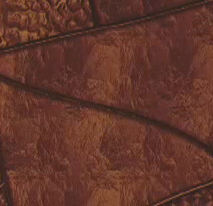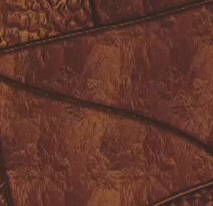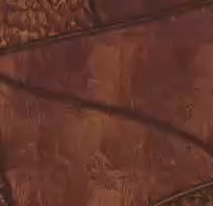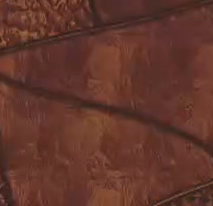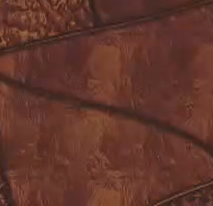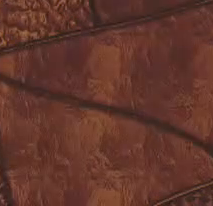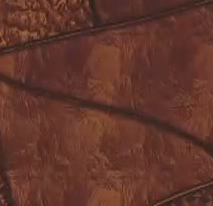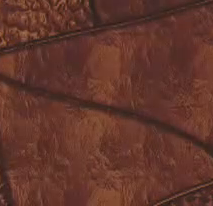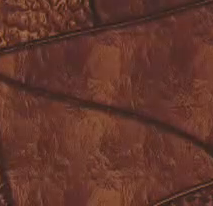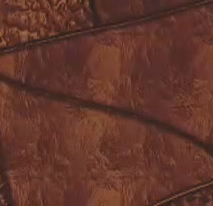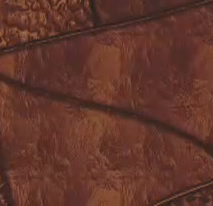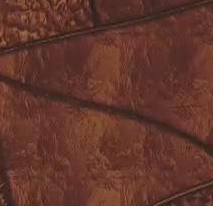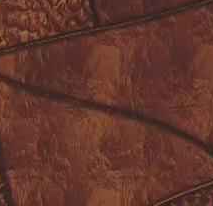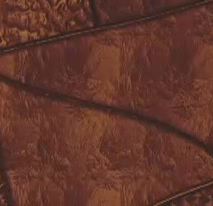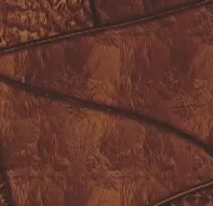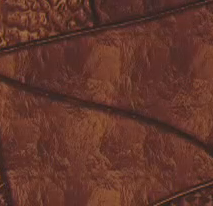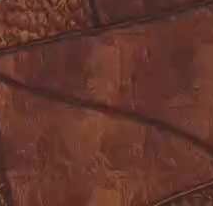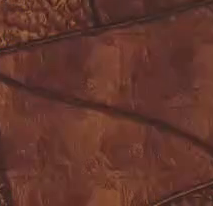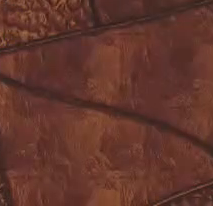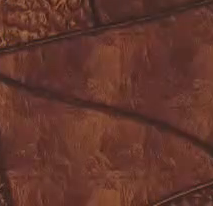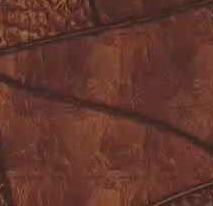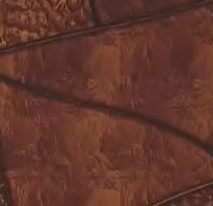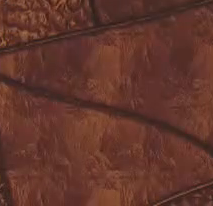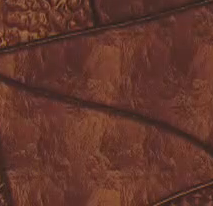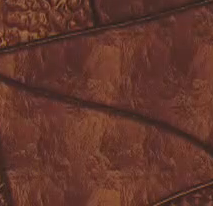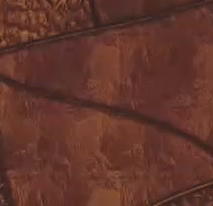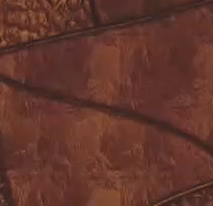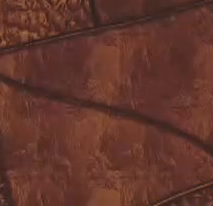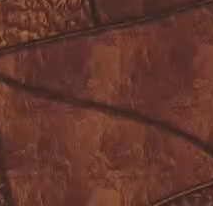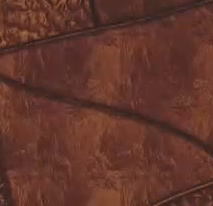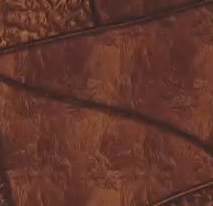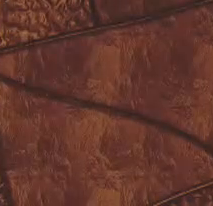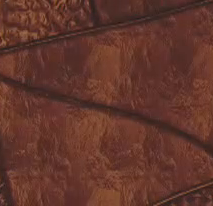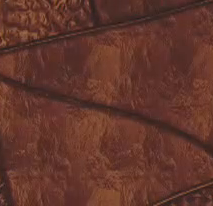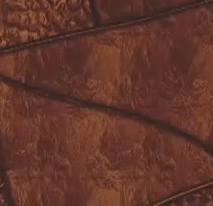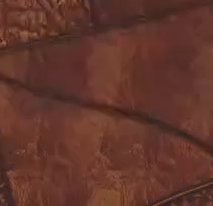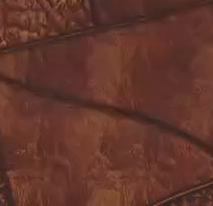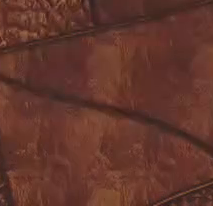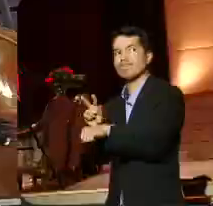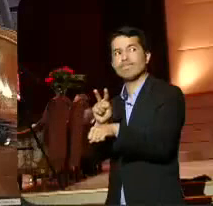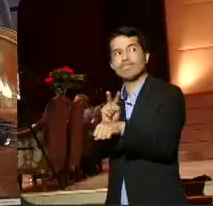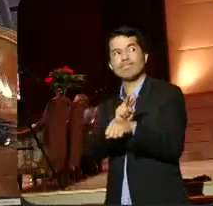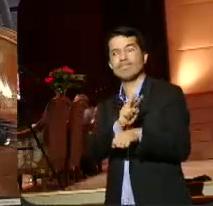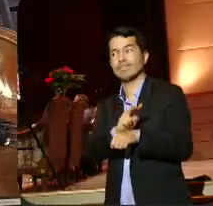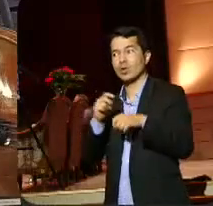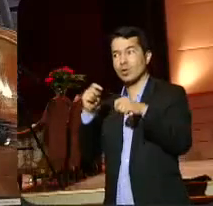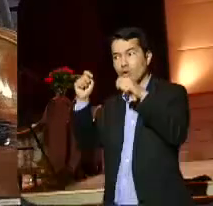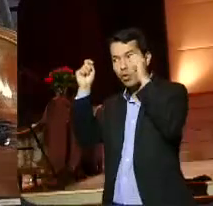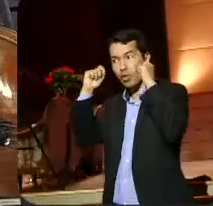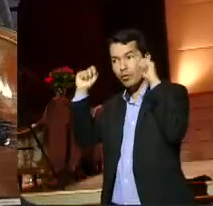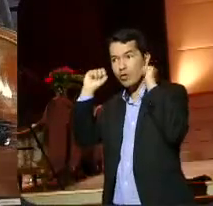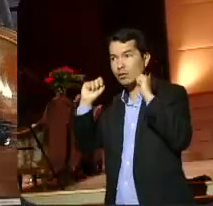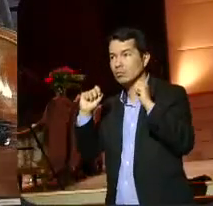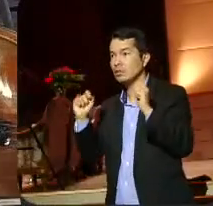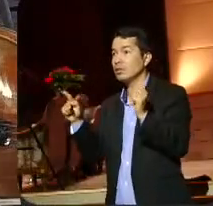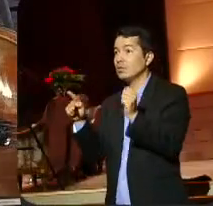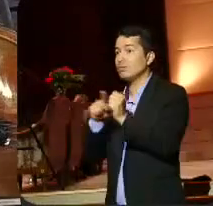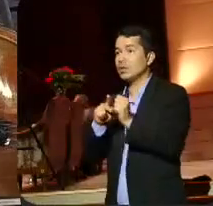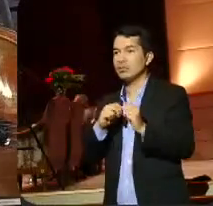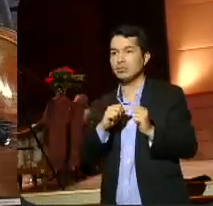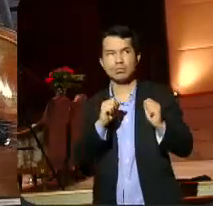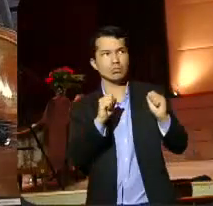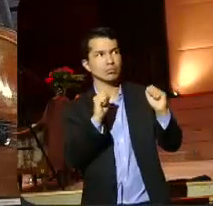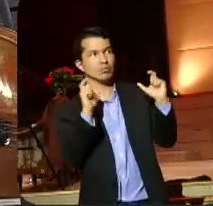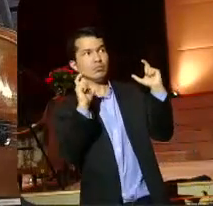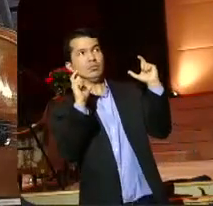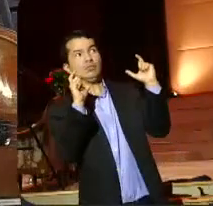E Jesus ordenou: tome conta das minhas ovelhas. E ainda